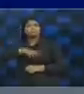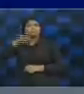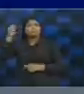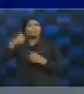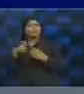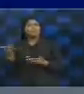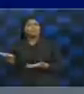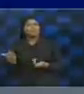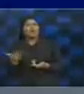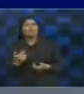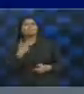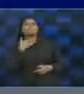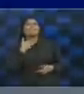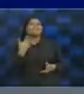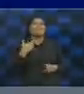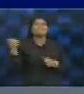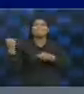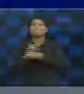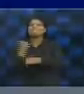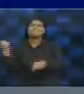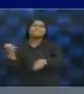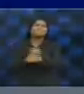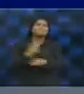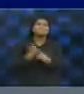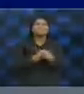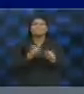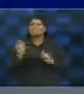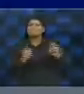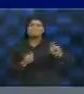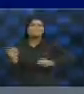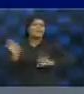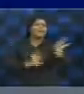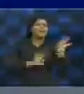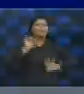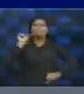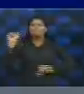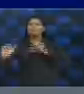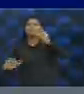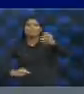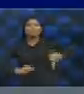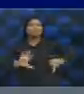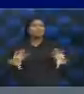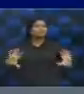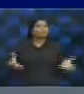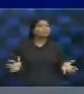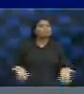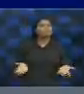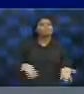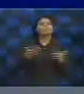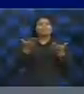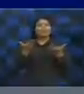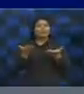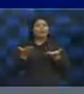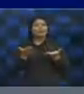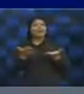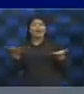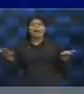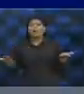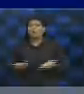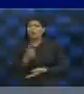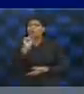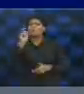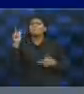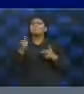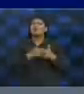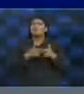tinha humildade suficiente para contratar técnicos, para governar com mais gestão e com menos política. O grande problema da